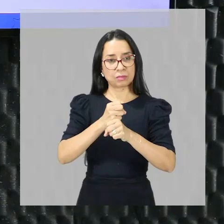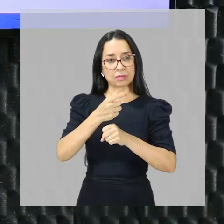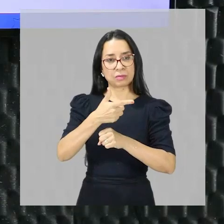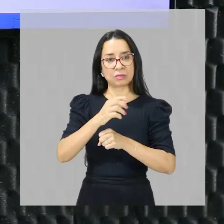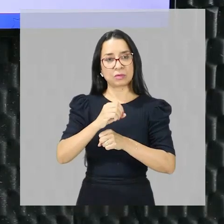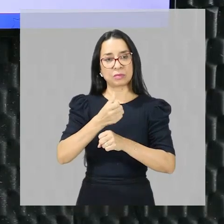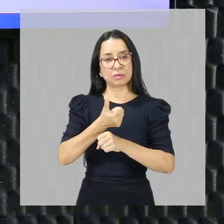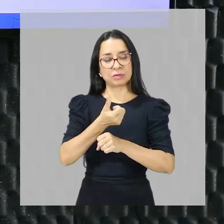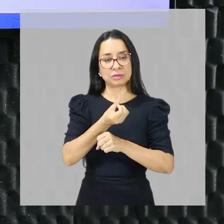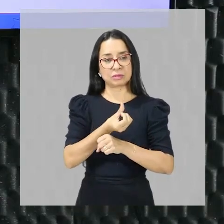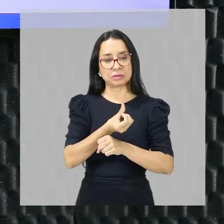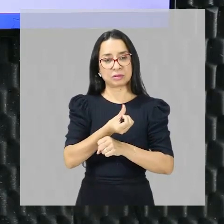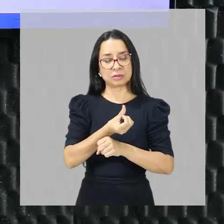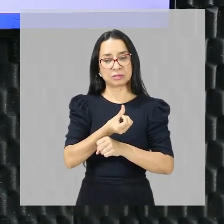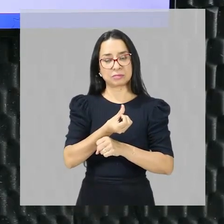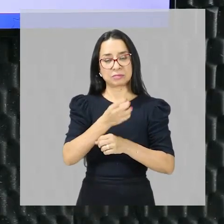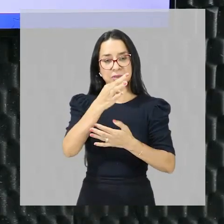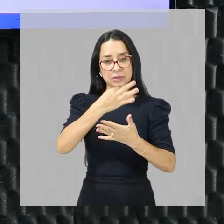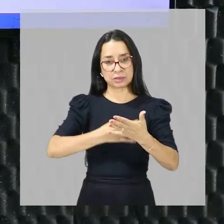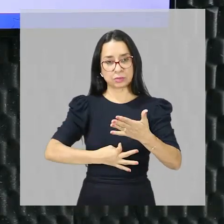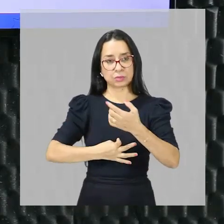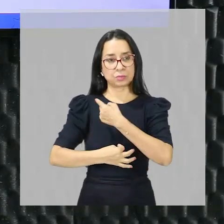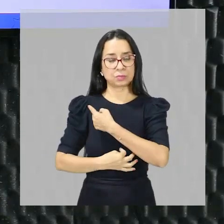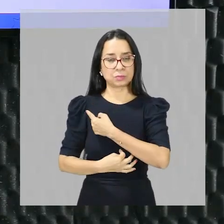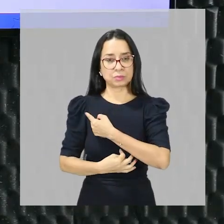texto motivador, tá certo?